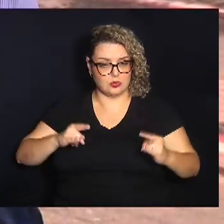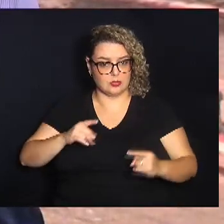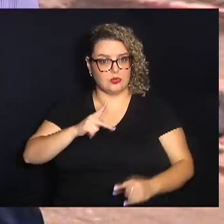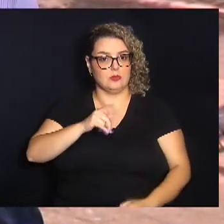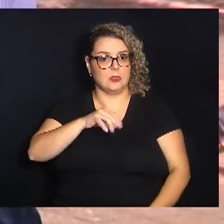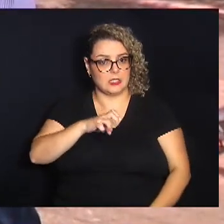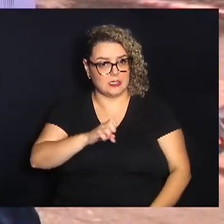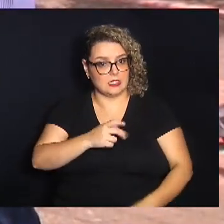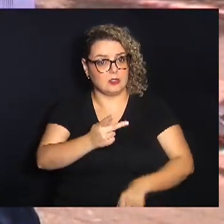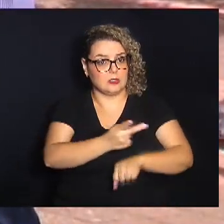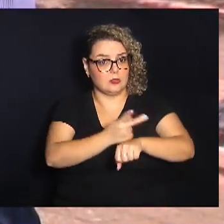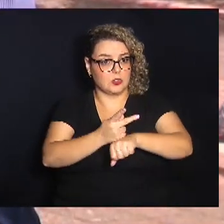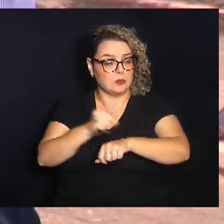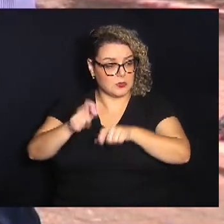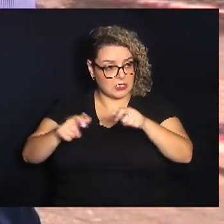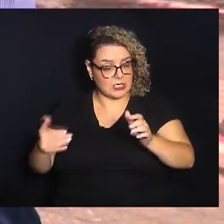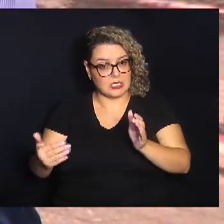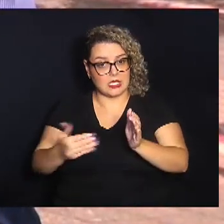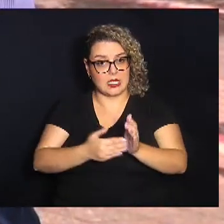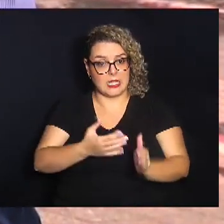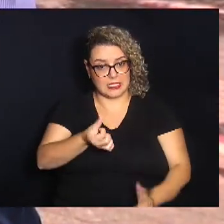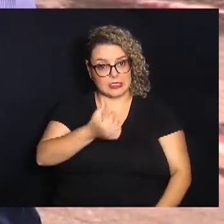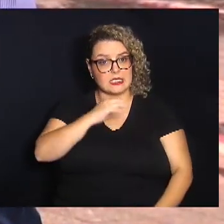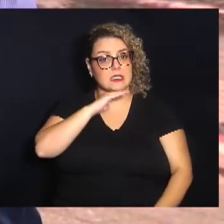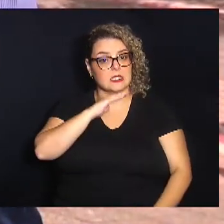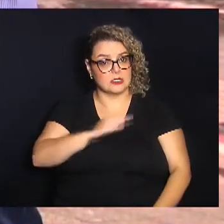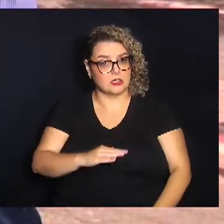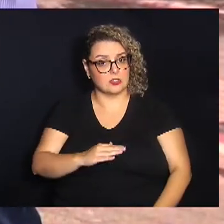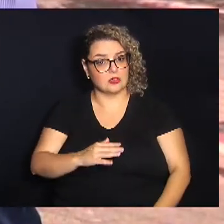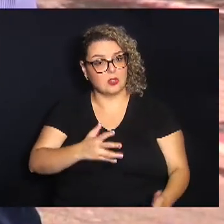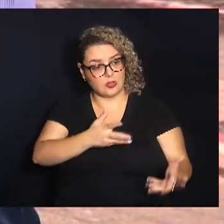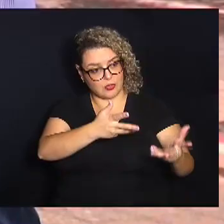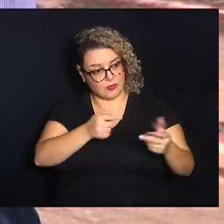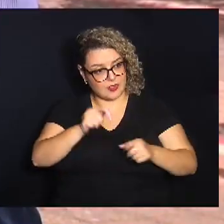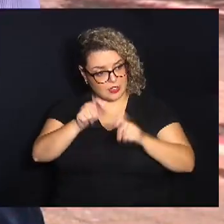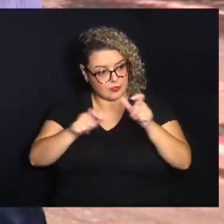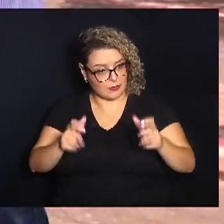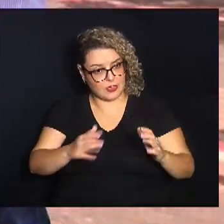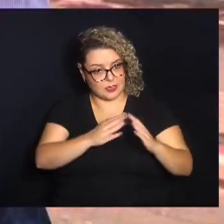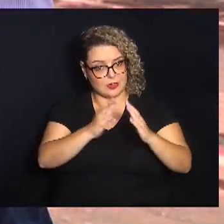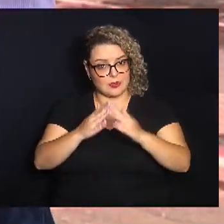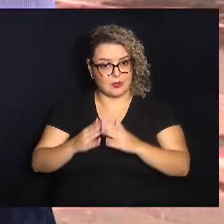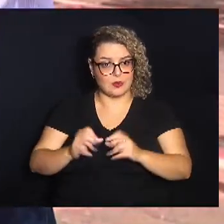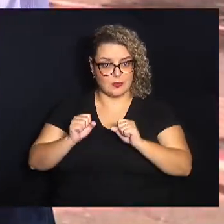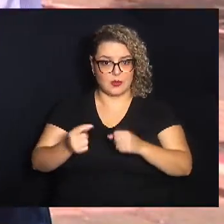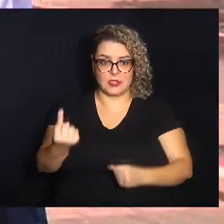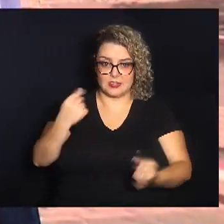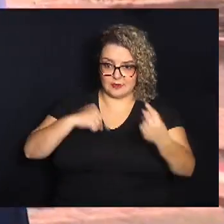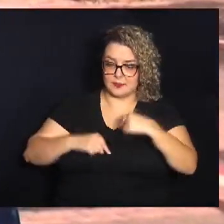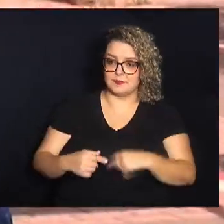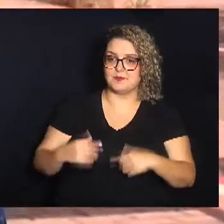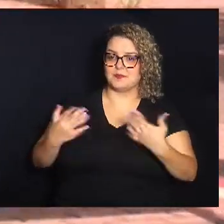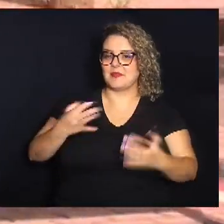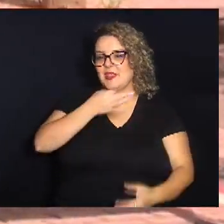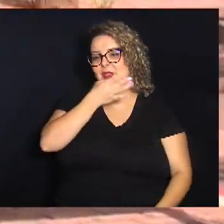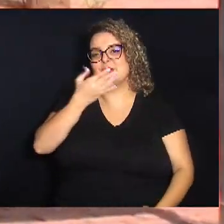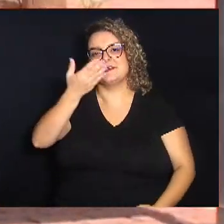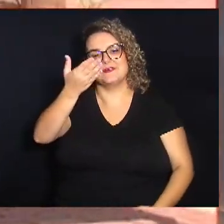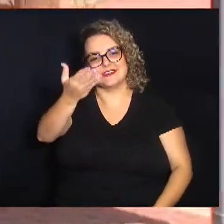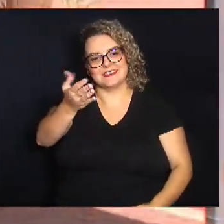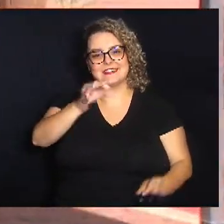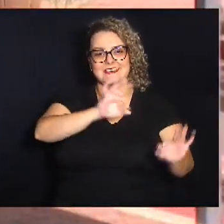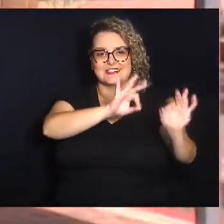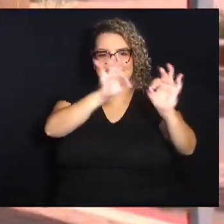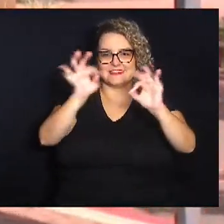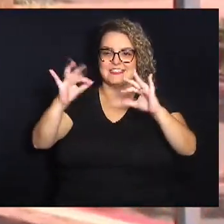busca dessas pessoas até às 6 da tarde. Convido o pessoal de casa para poder estar vindo. Ai, que ótimo! Você que está nos